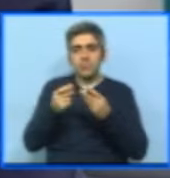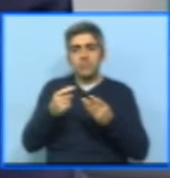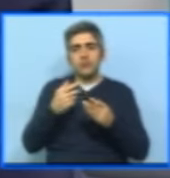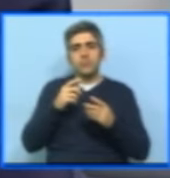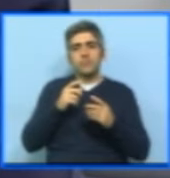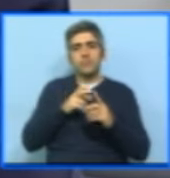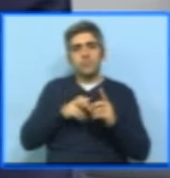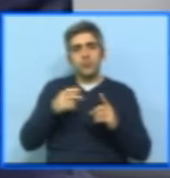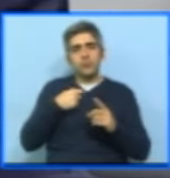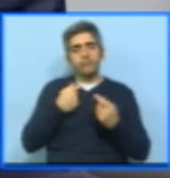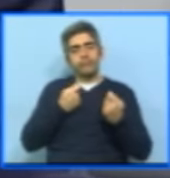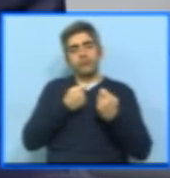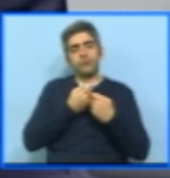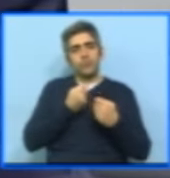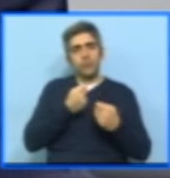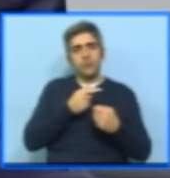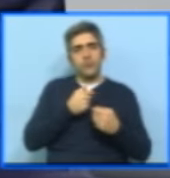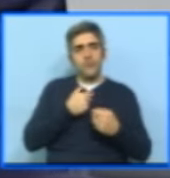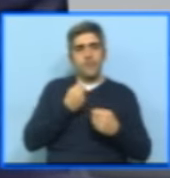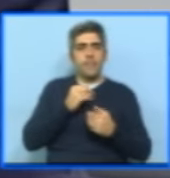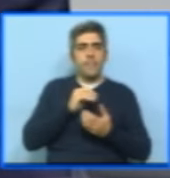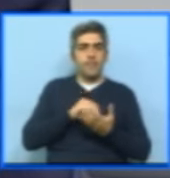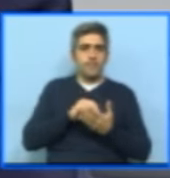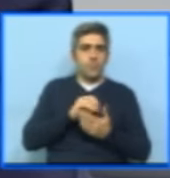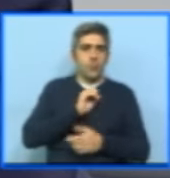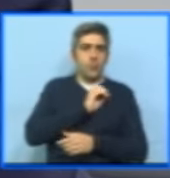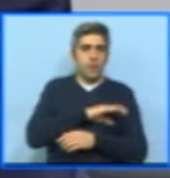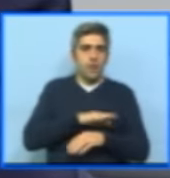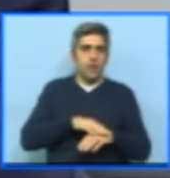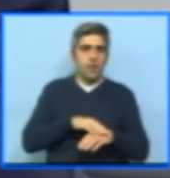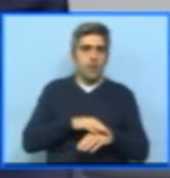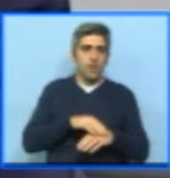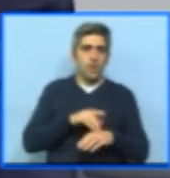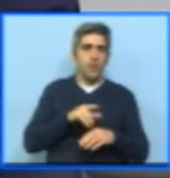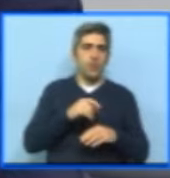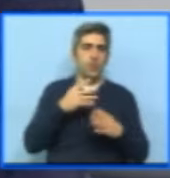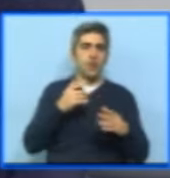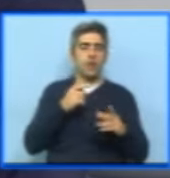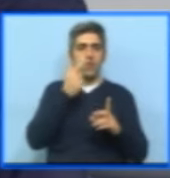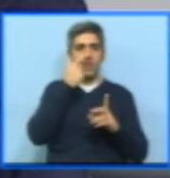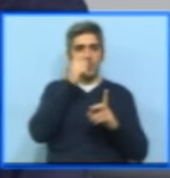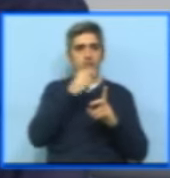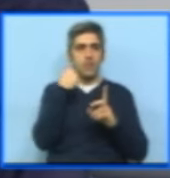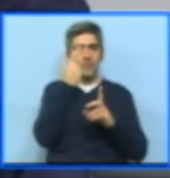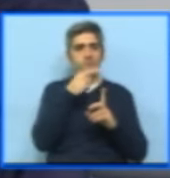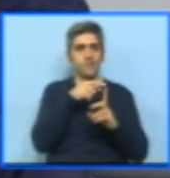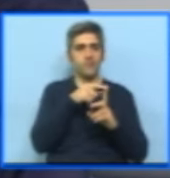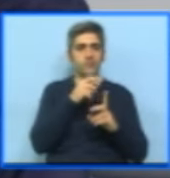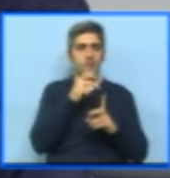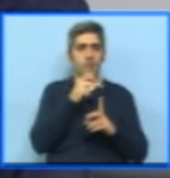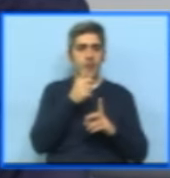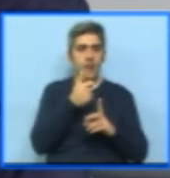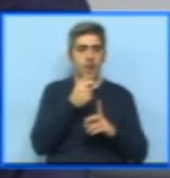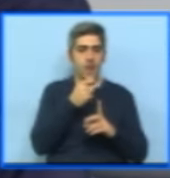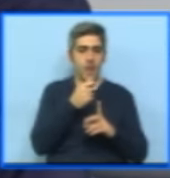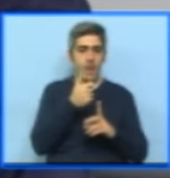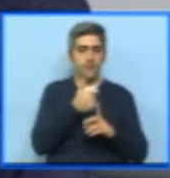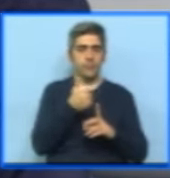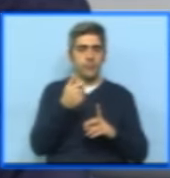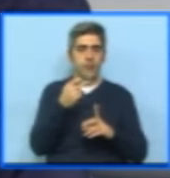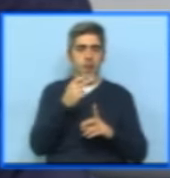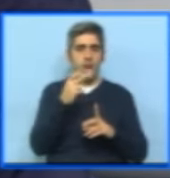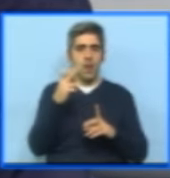sinto-me muito identificado, apesar de ser muito pobre e pecador, com esta grande figura do Abraão e